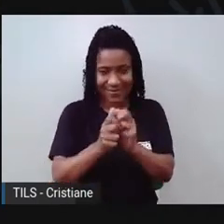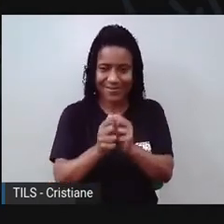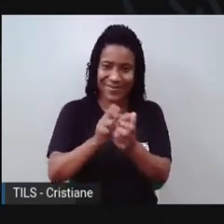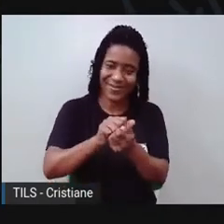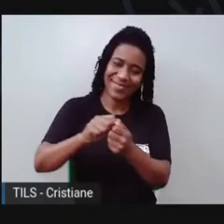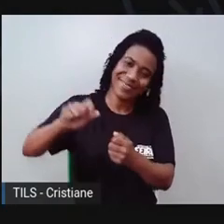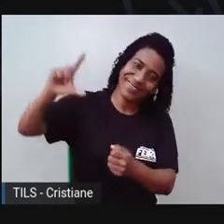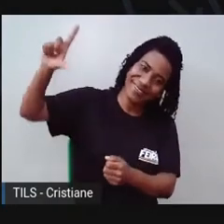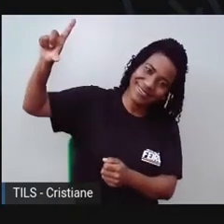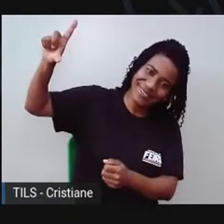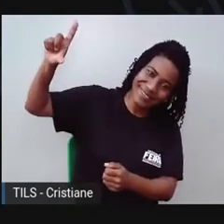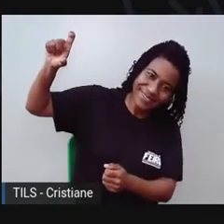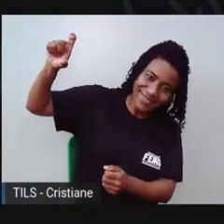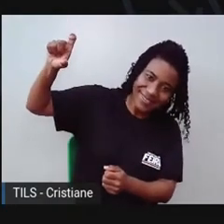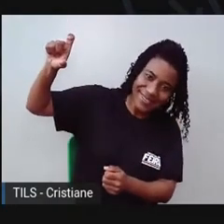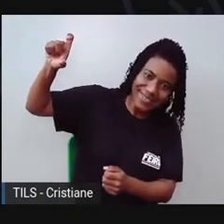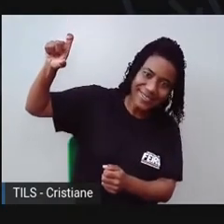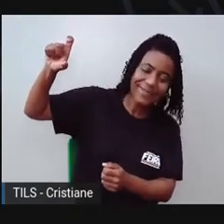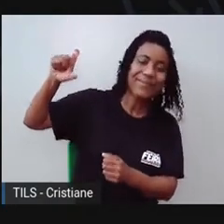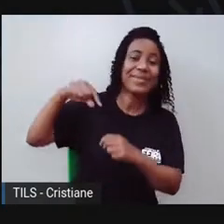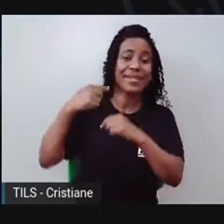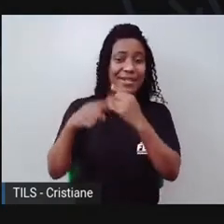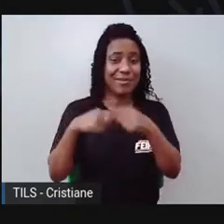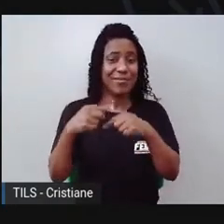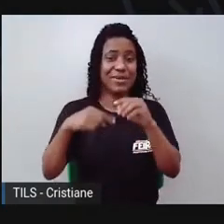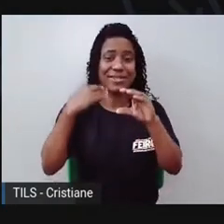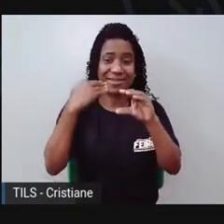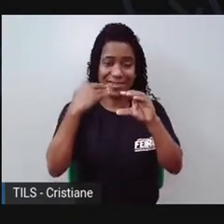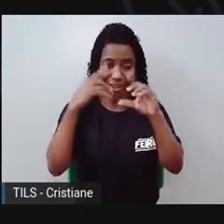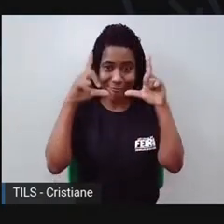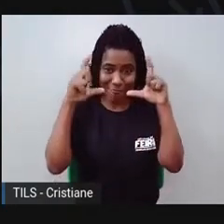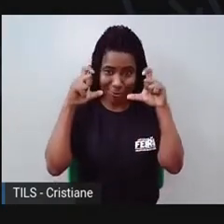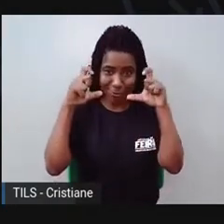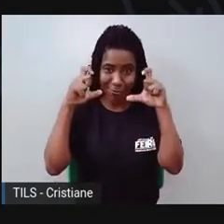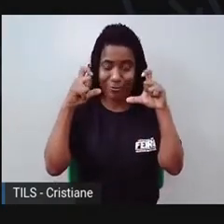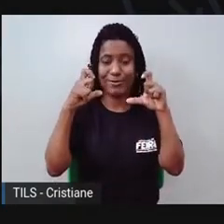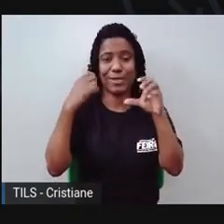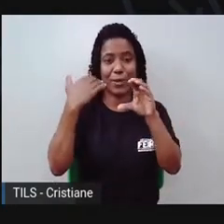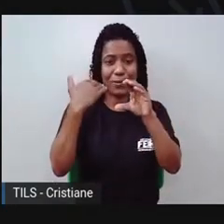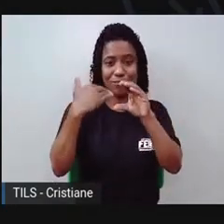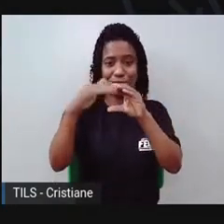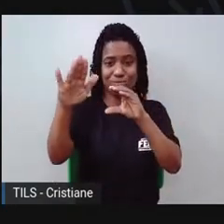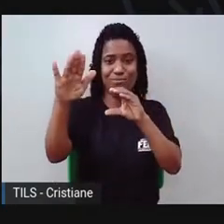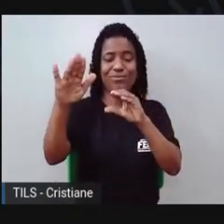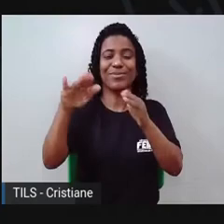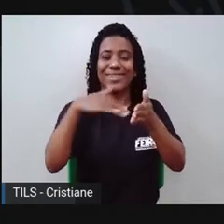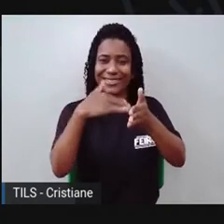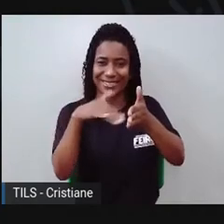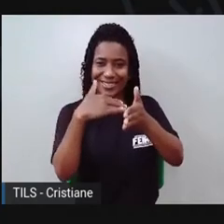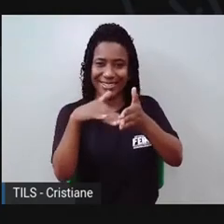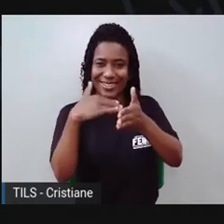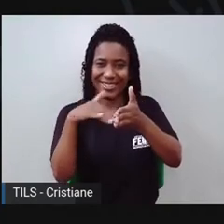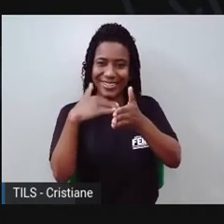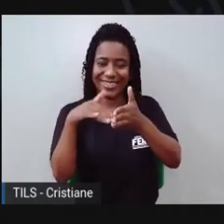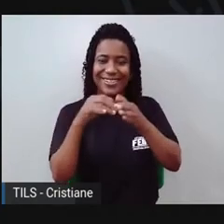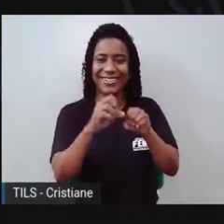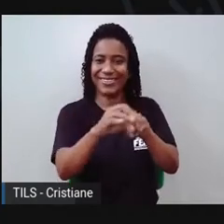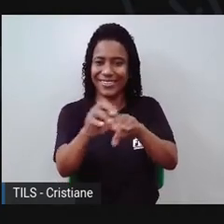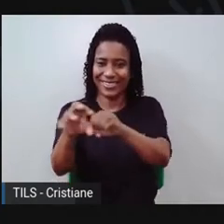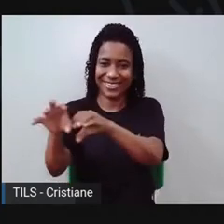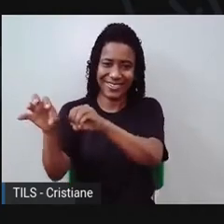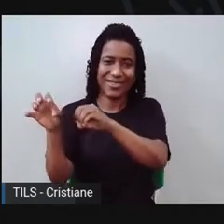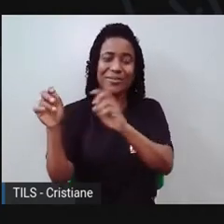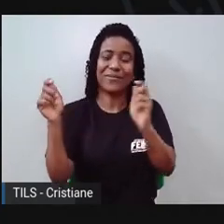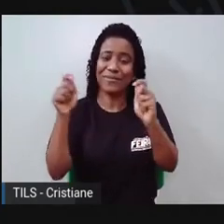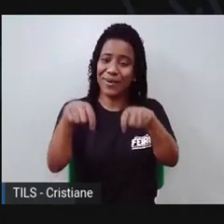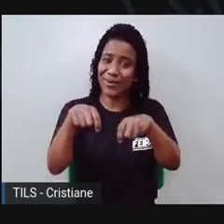do brinquedinho e mandar para a Seduc. Dá para sua prozinha. Fala, ó, pró,